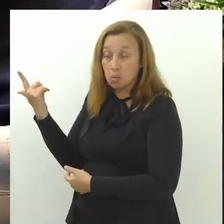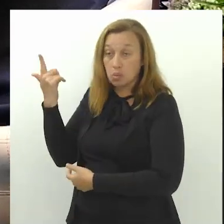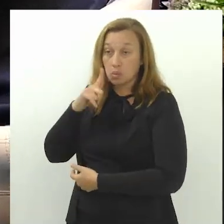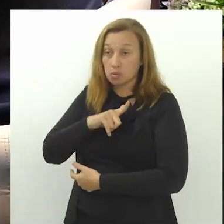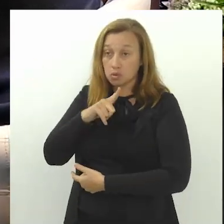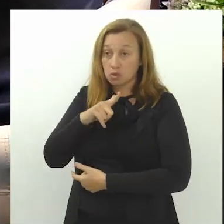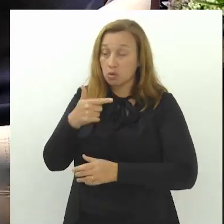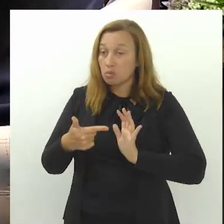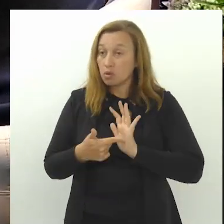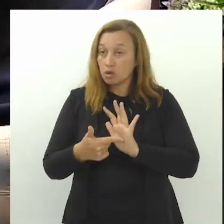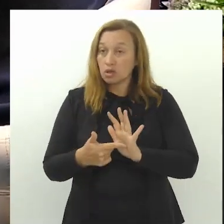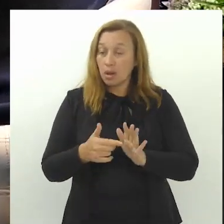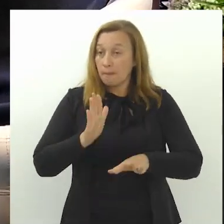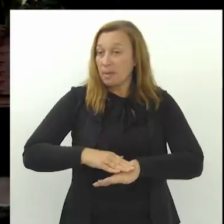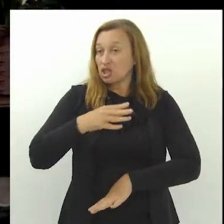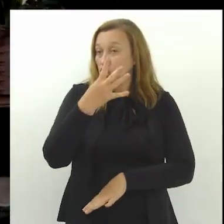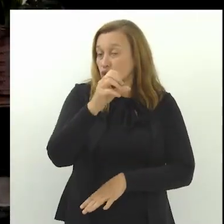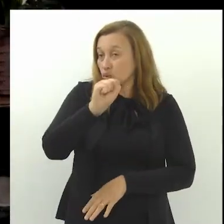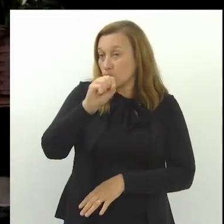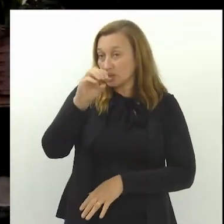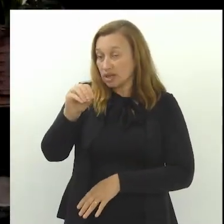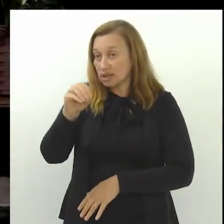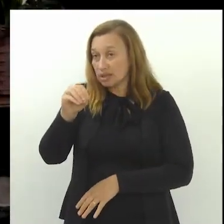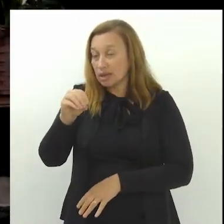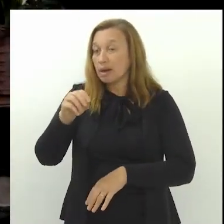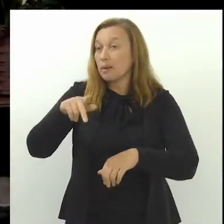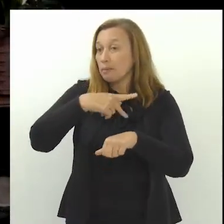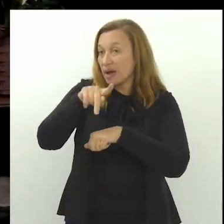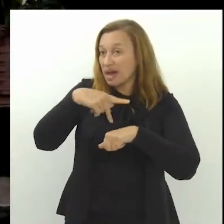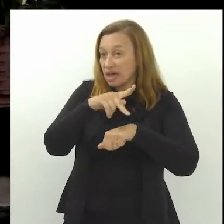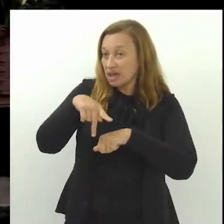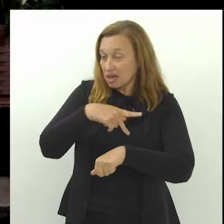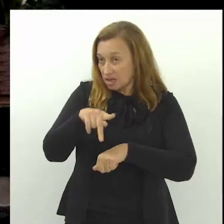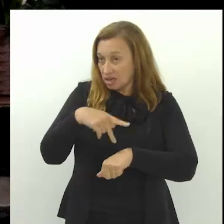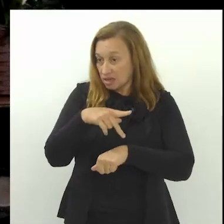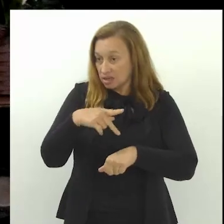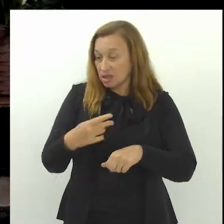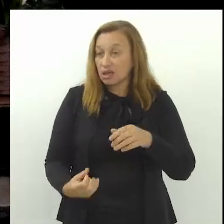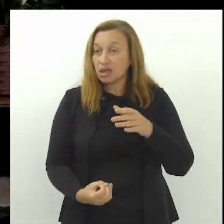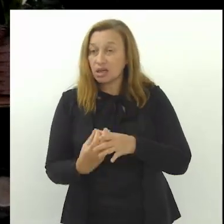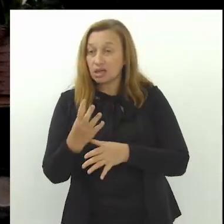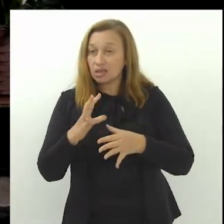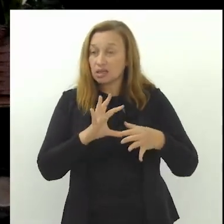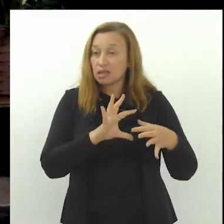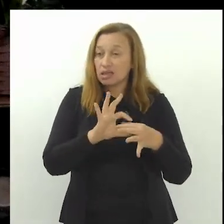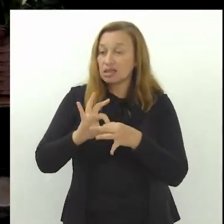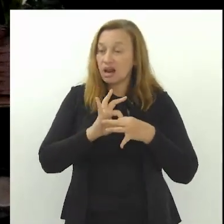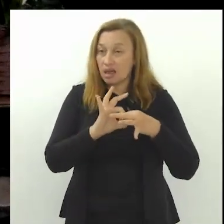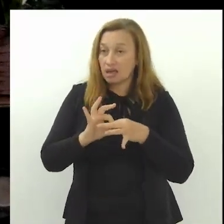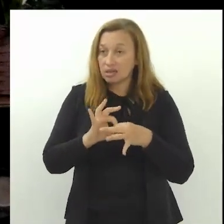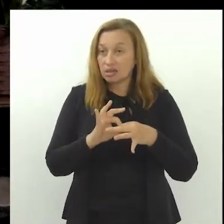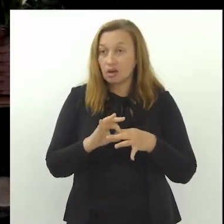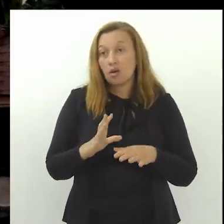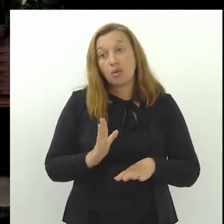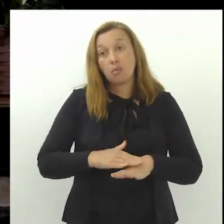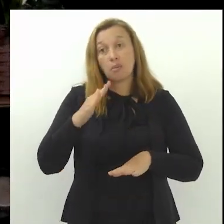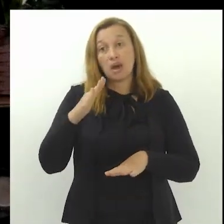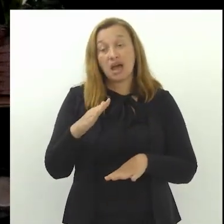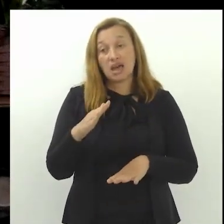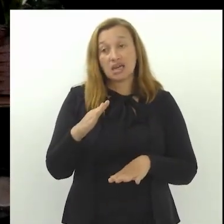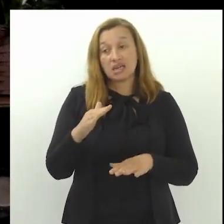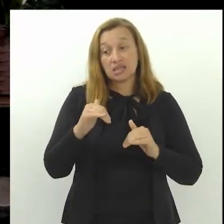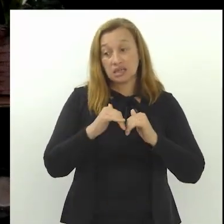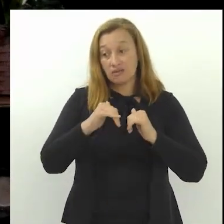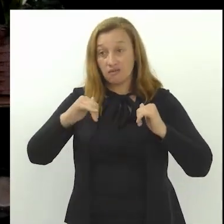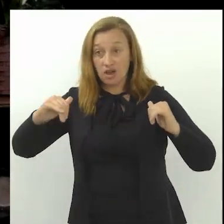conseguiu arregimentar, trazer mais de 80 países subscrevendo a construção dessa aliança, até mesmo